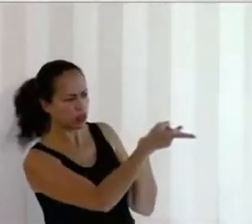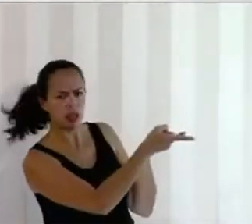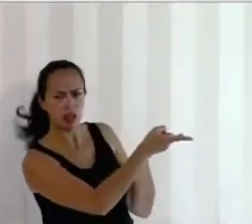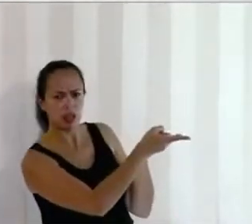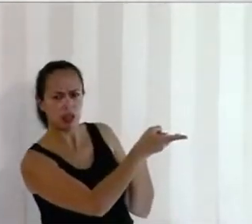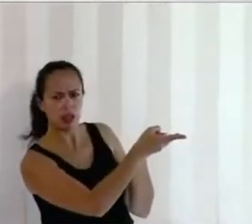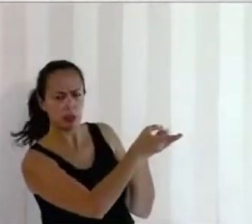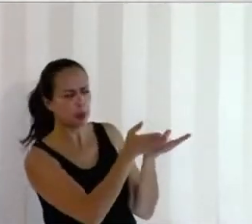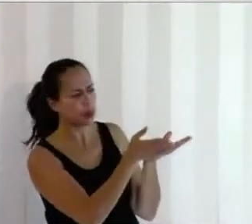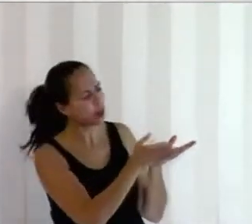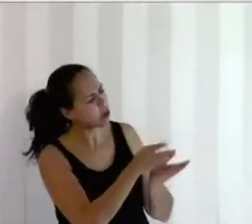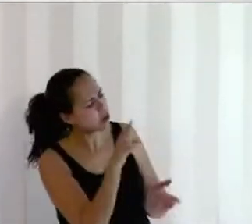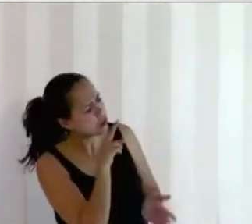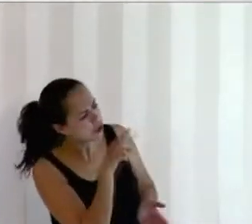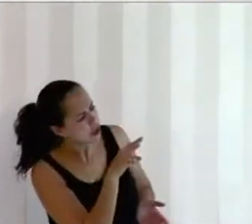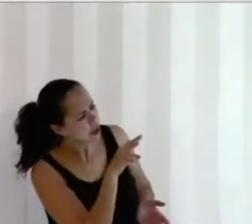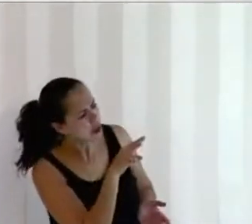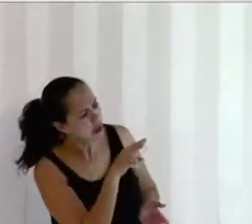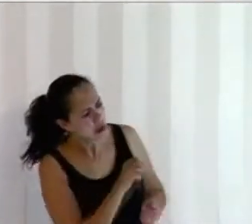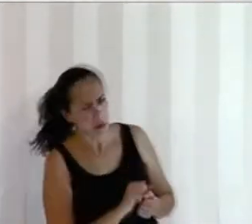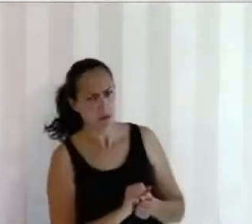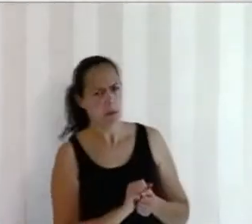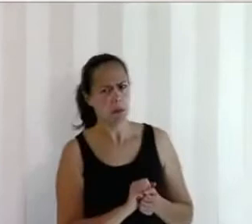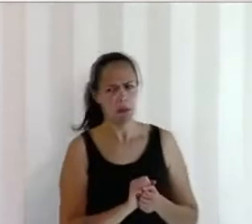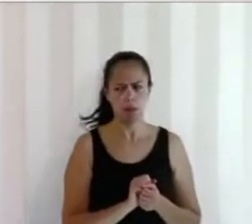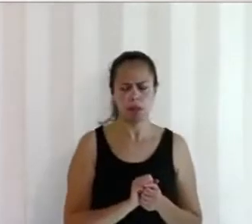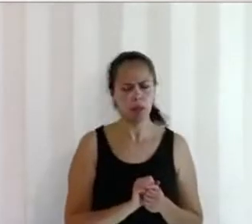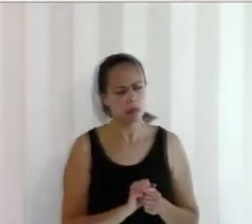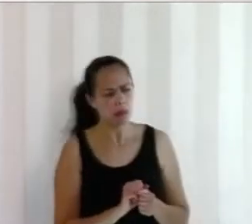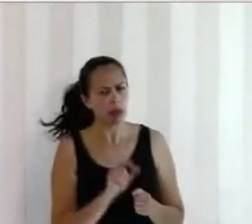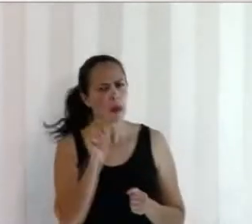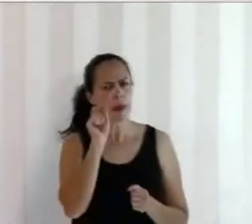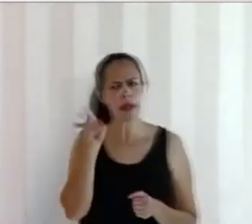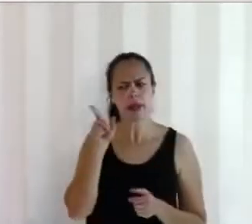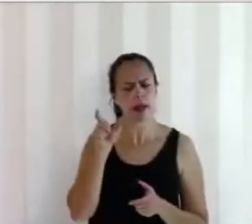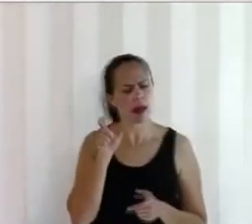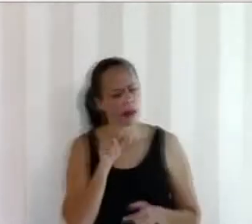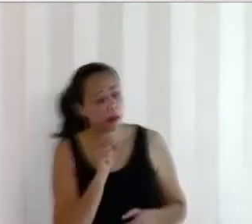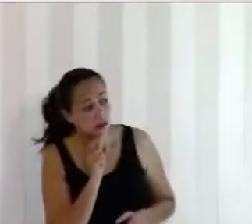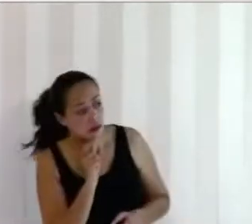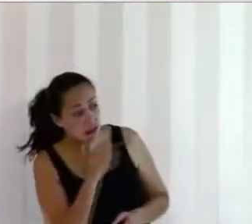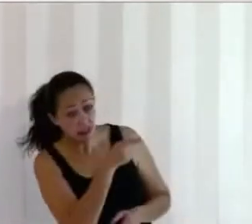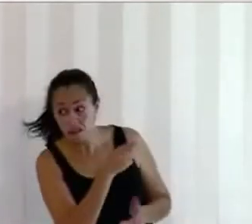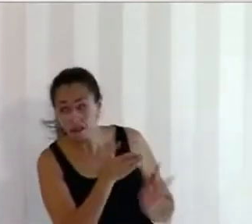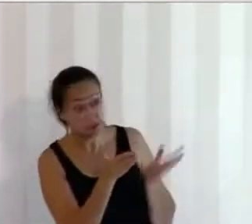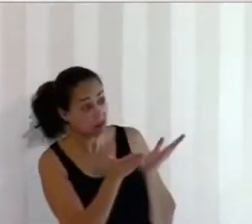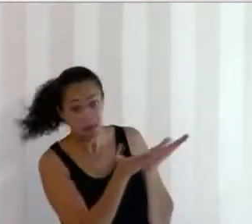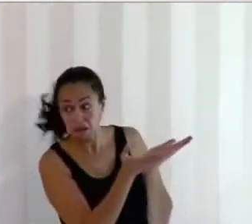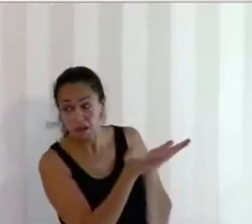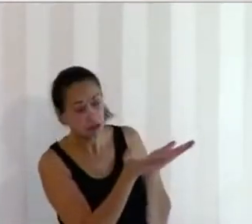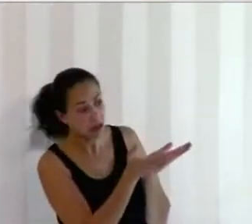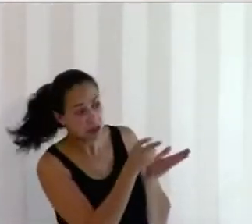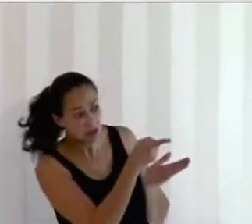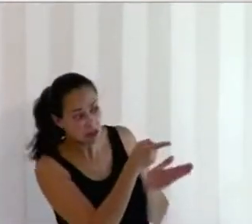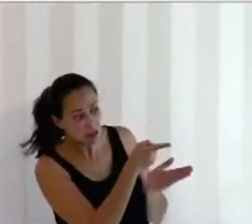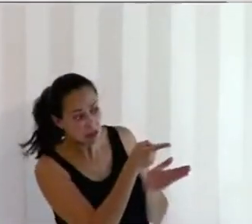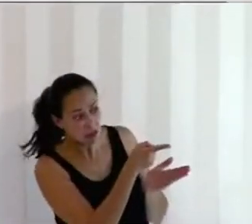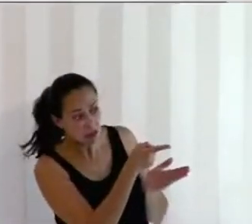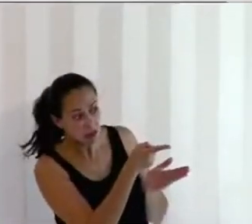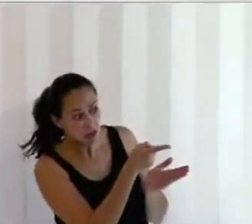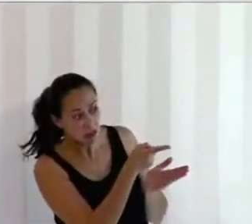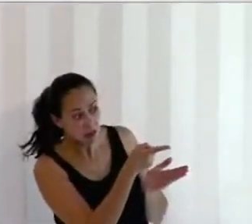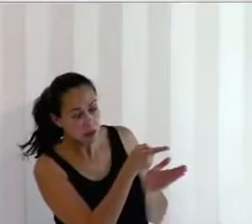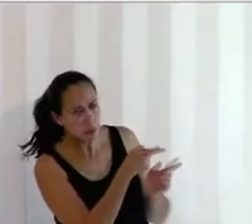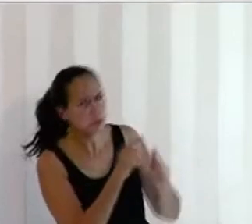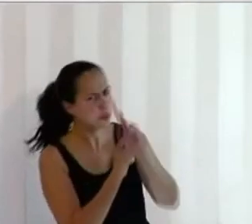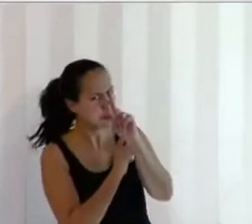igreja protestante, o que será que eles pensam? Eles pensam que nós somos pessoas que amam ao Senhor,